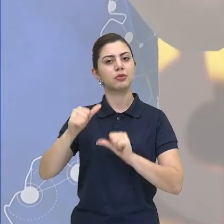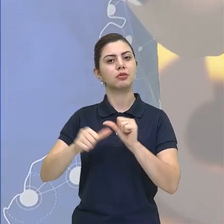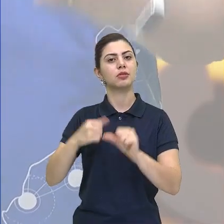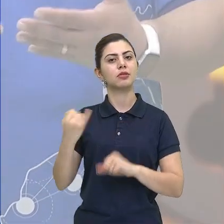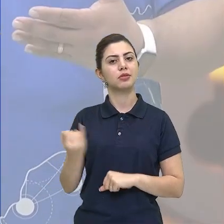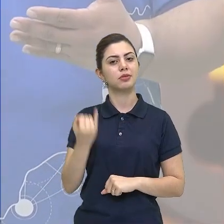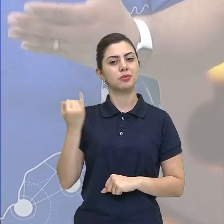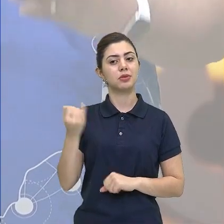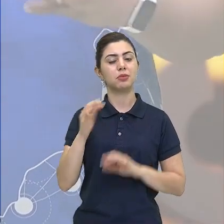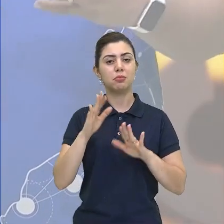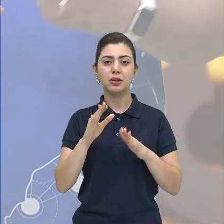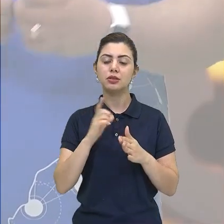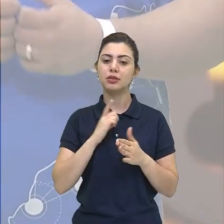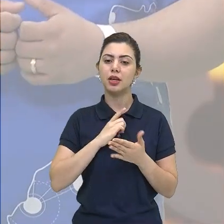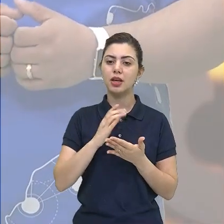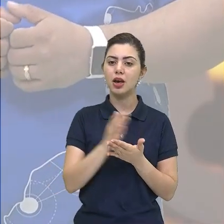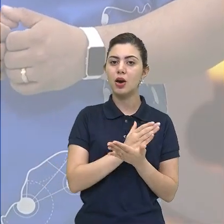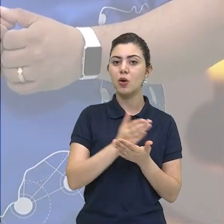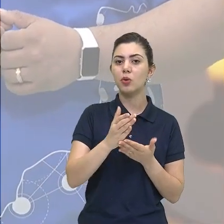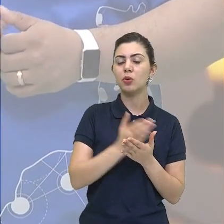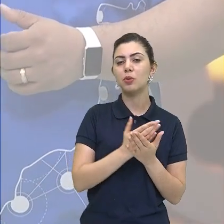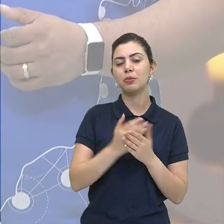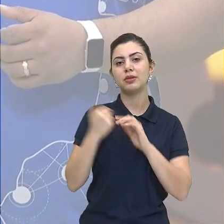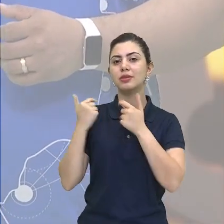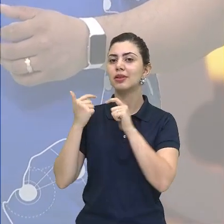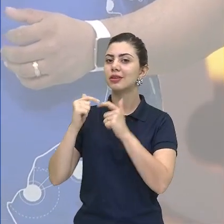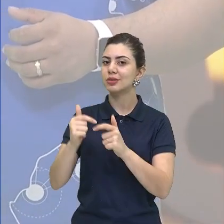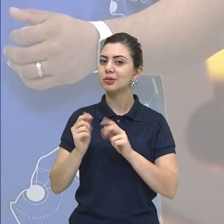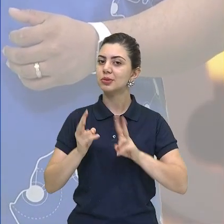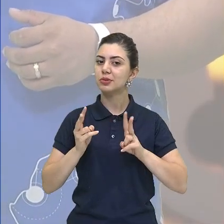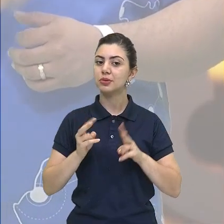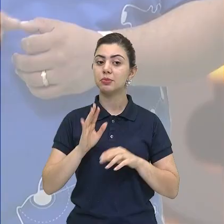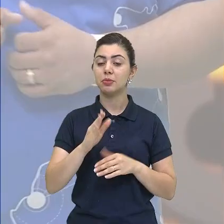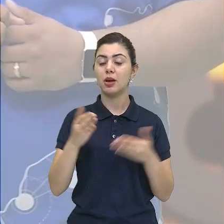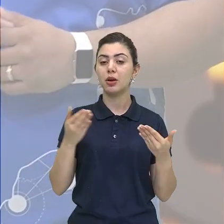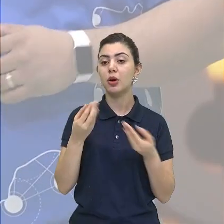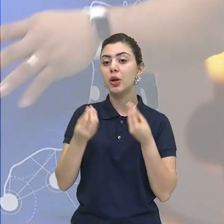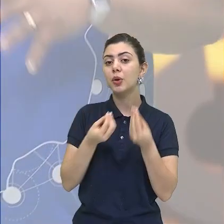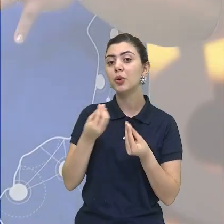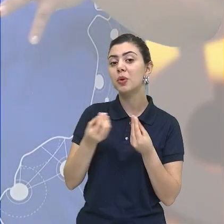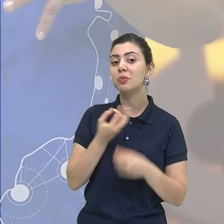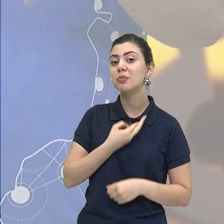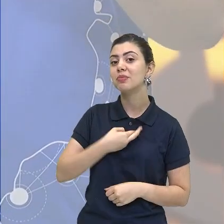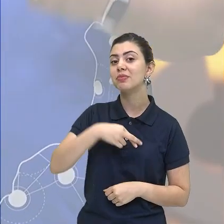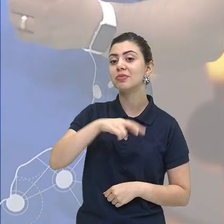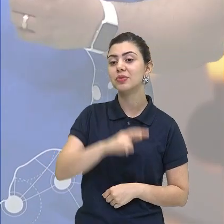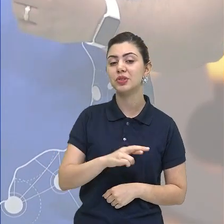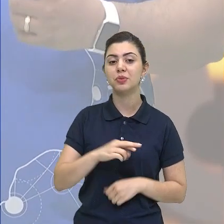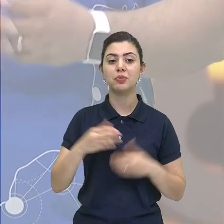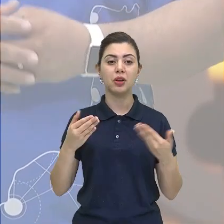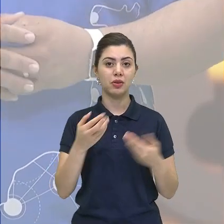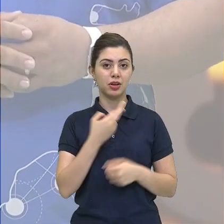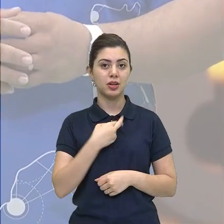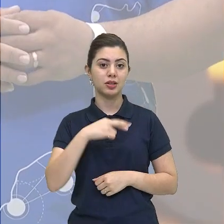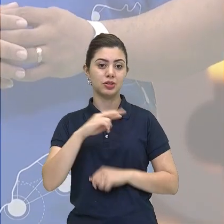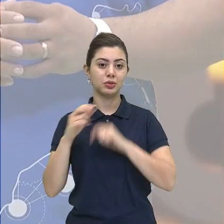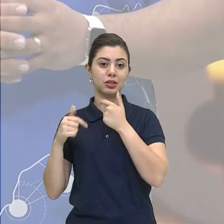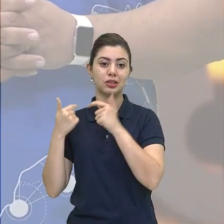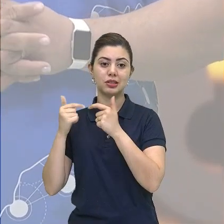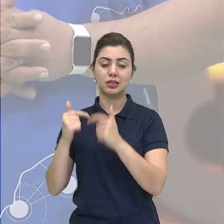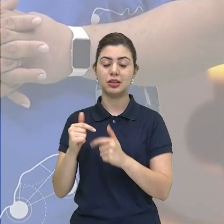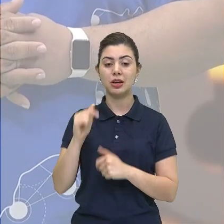também permanências de algumas tradições. Sistema religioso, vamos ver? As religiões tradicionais